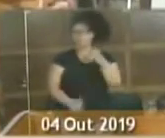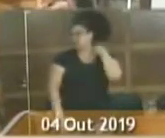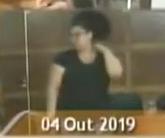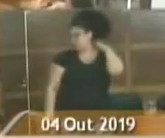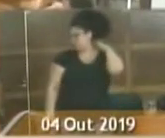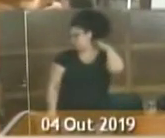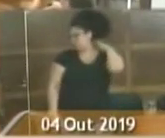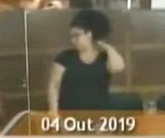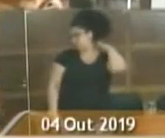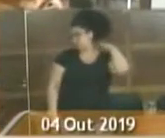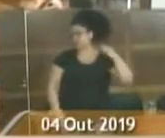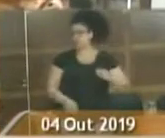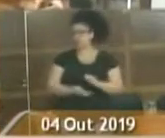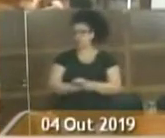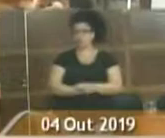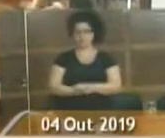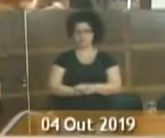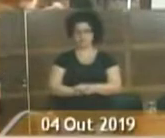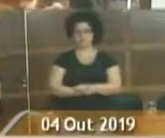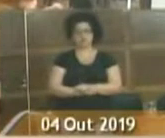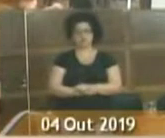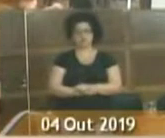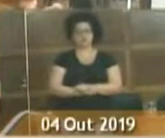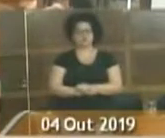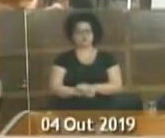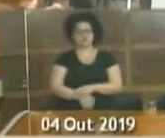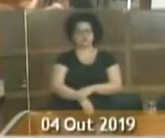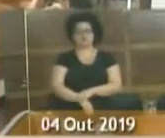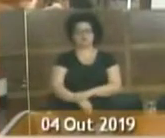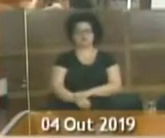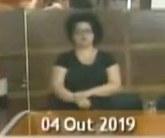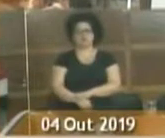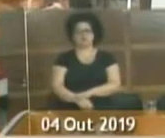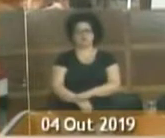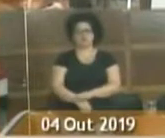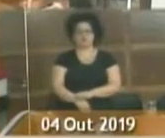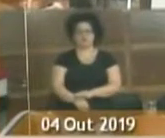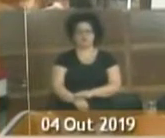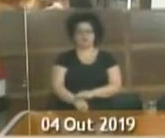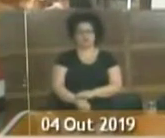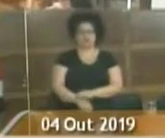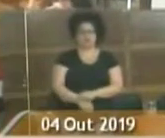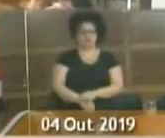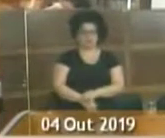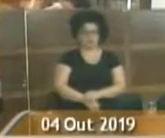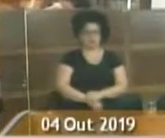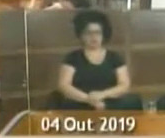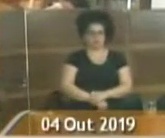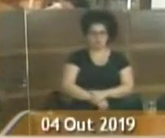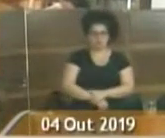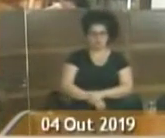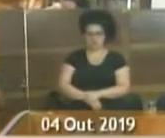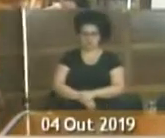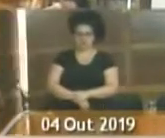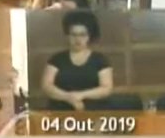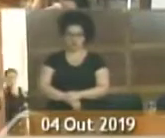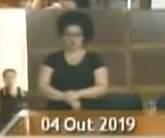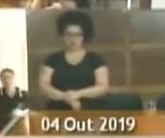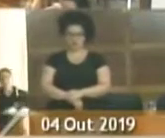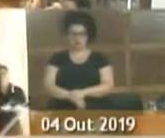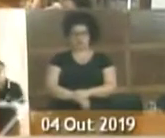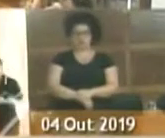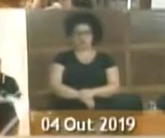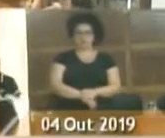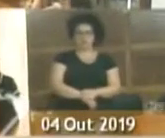Só para dizer para vocês, vou passar para a cerimonialista, depois, no final, vou abrir para vocês, se quiserem dar alguma palavra, depois